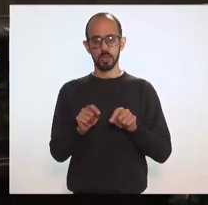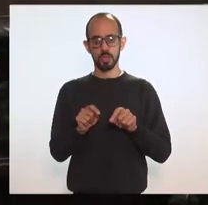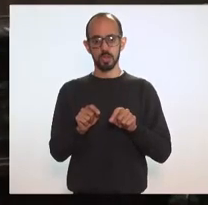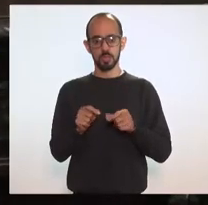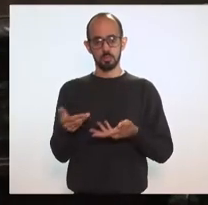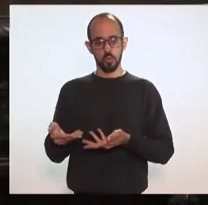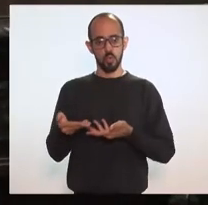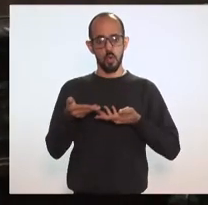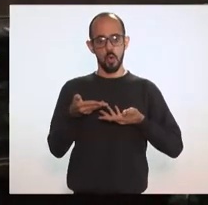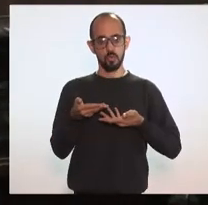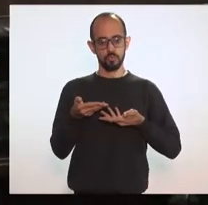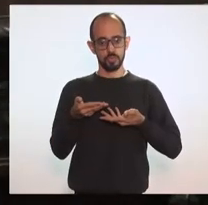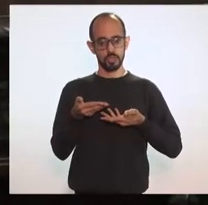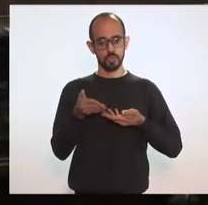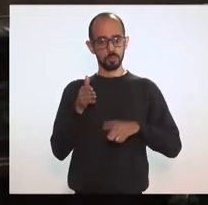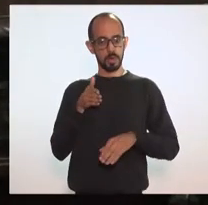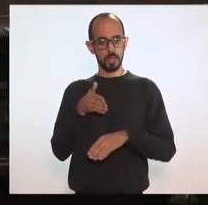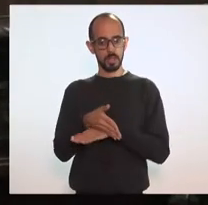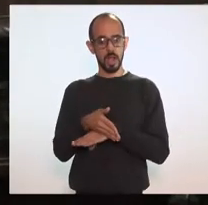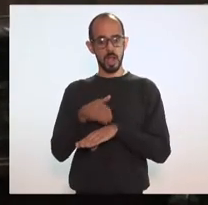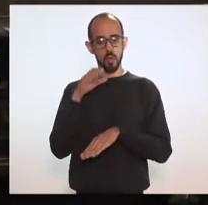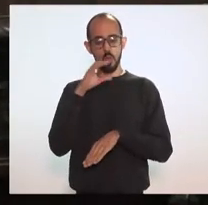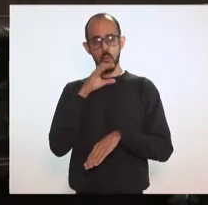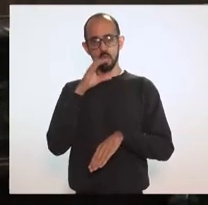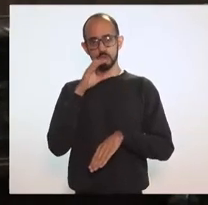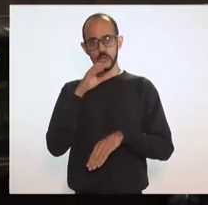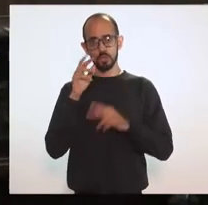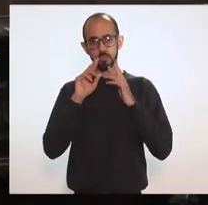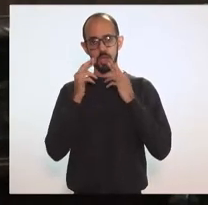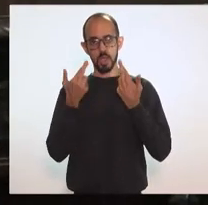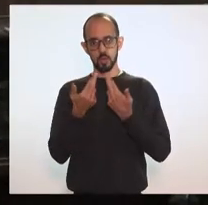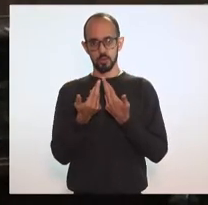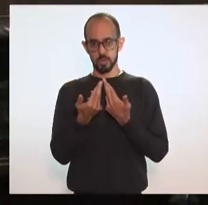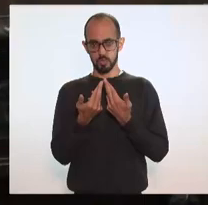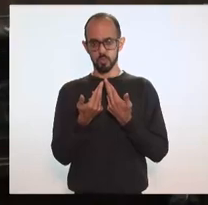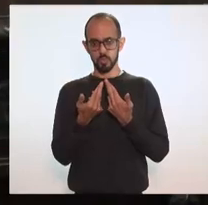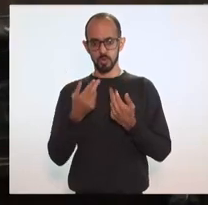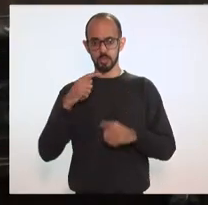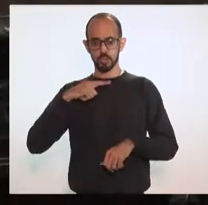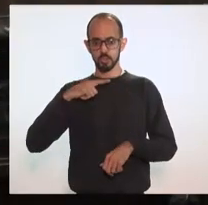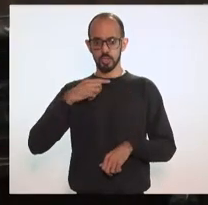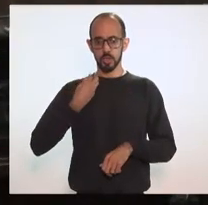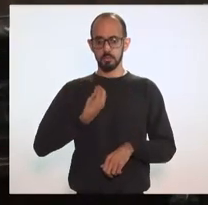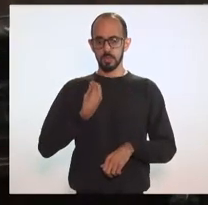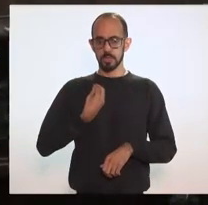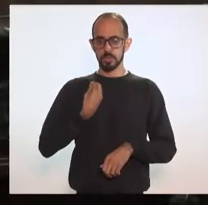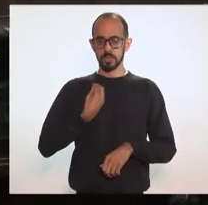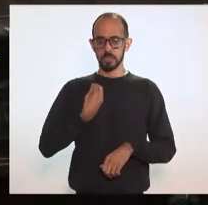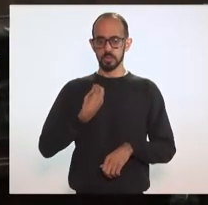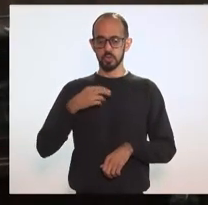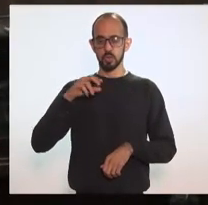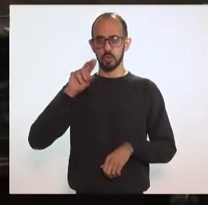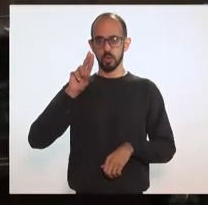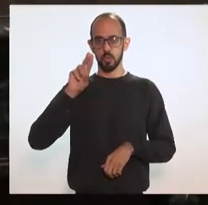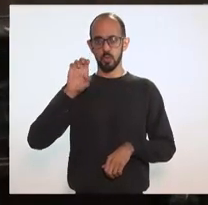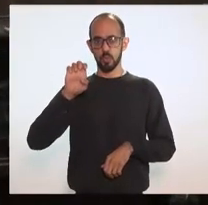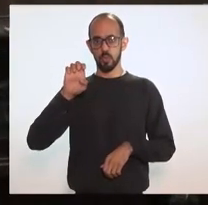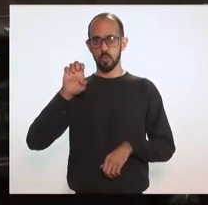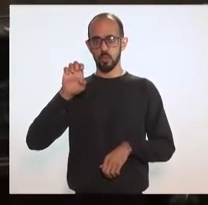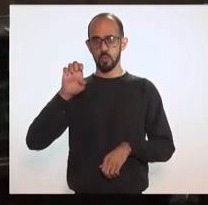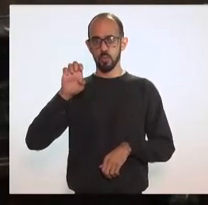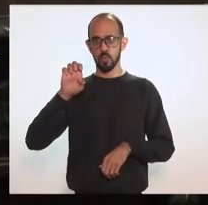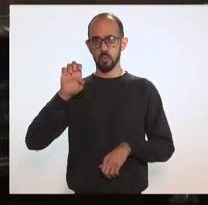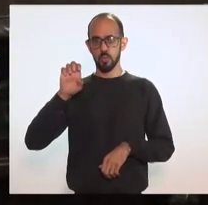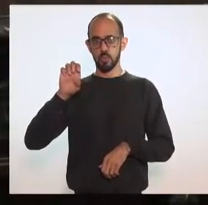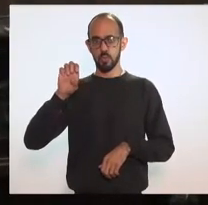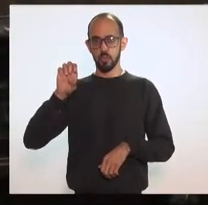por um convite para entrar de urgência em uma reunião em que estavam presente dirigente da uf do planeta agrícola pode